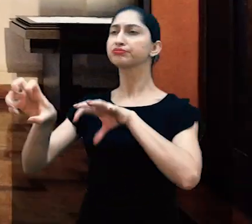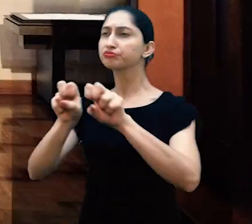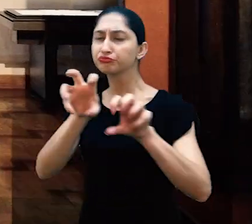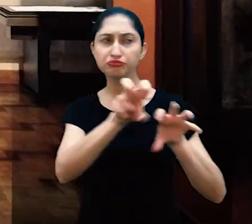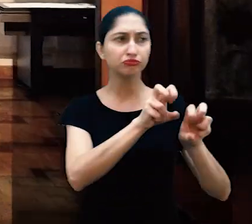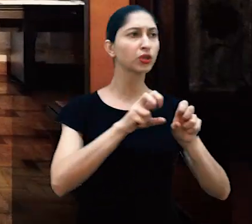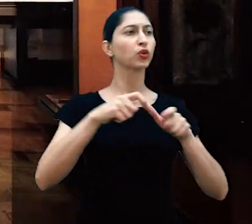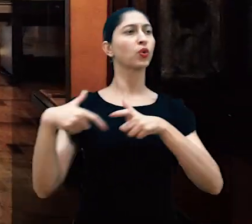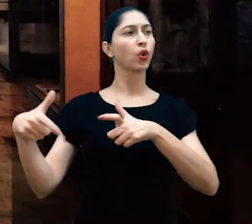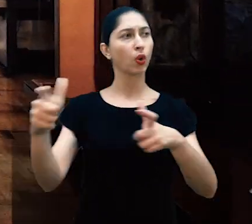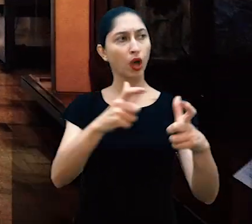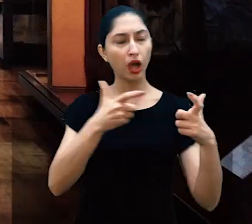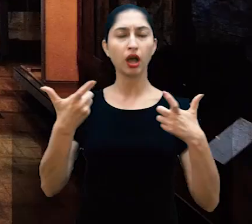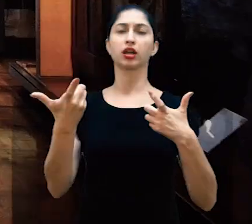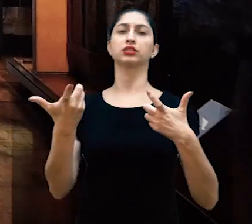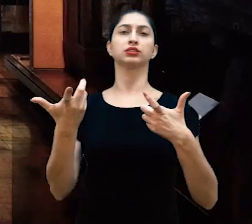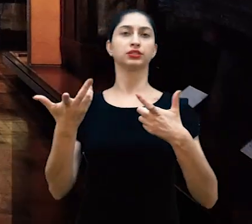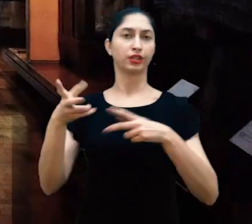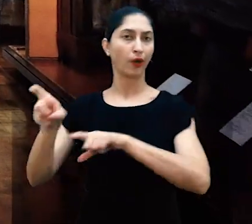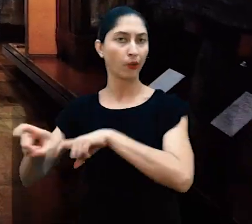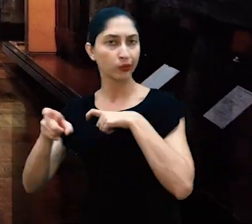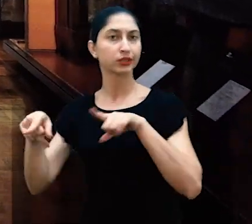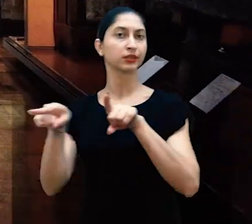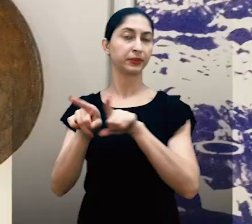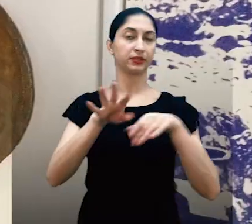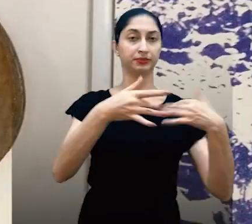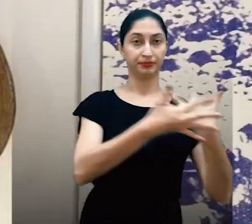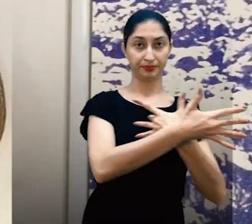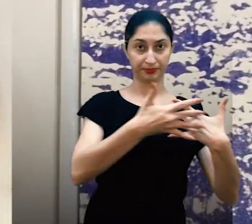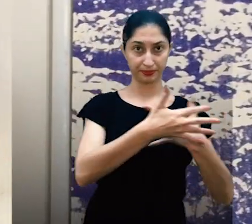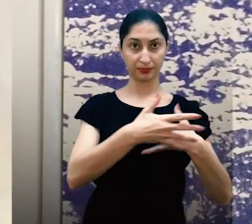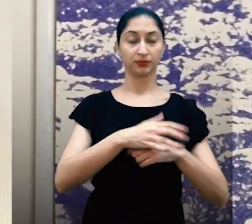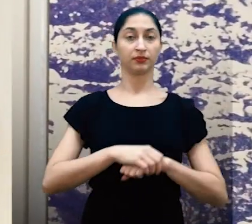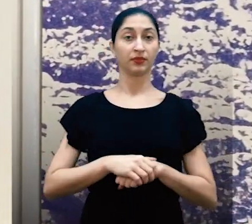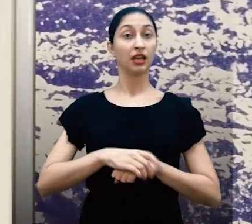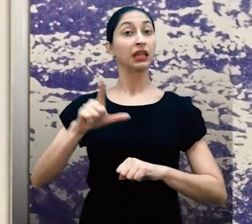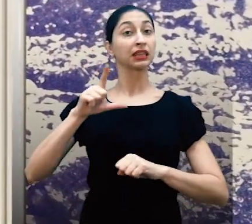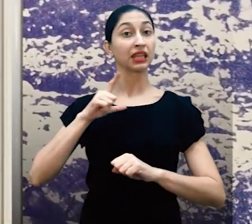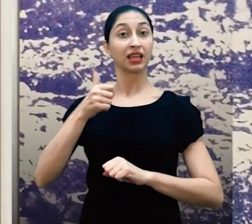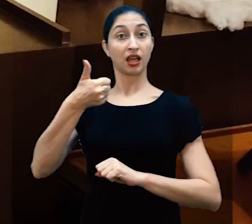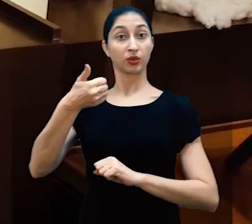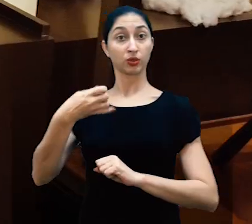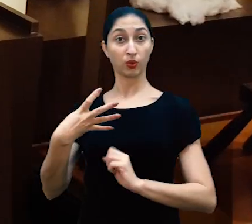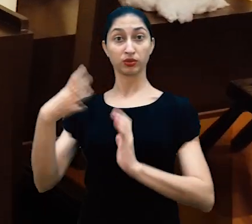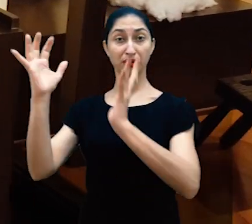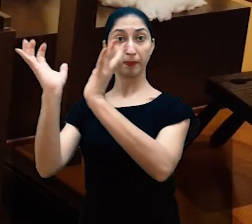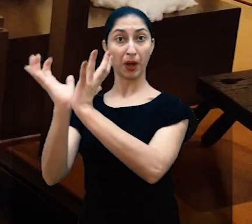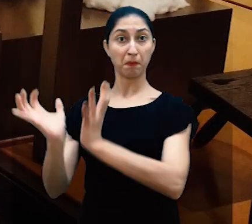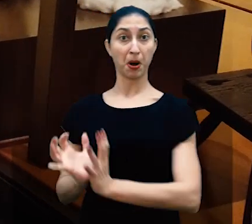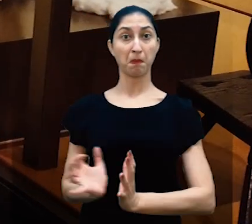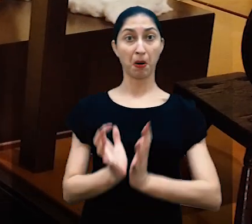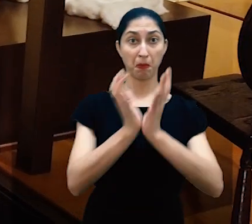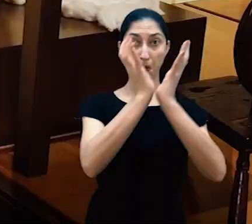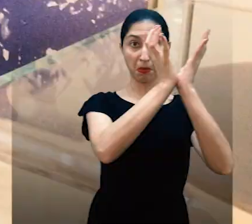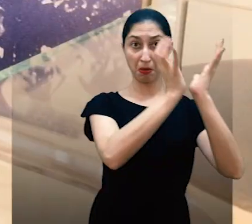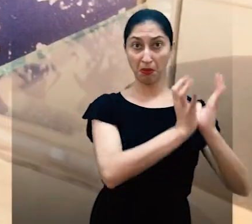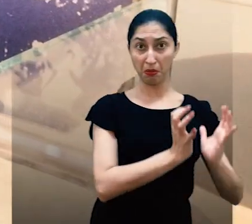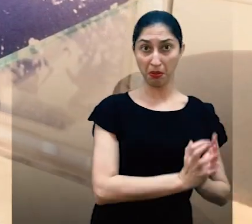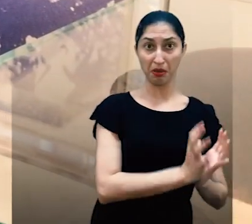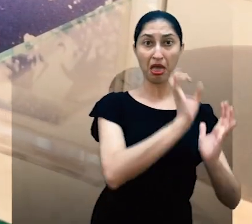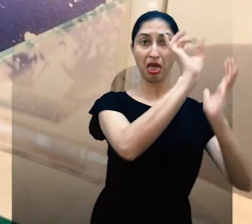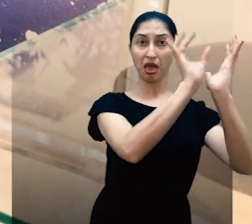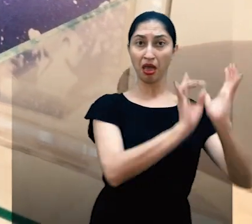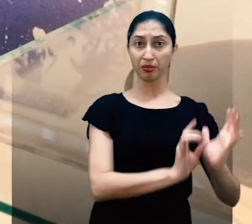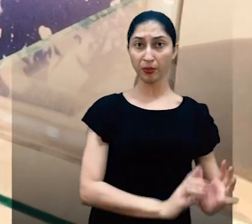cozinhas, em áreas urbanas e zonas rurais. A coleção é dividida em 14 áreas temáticas,